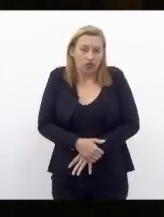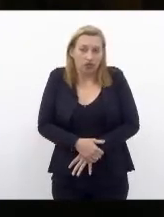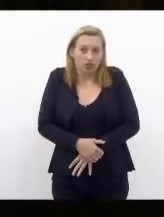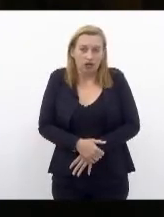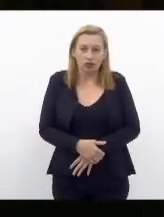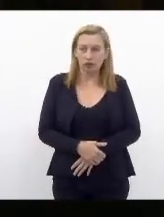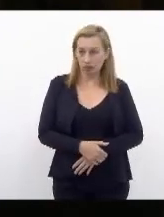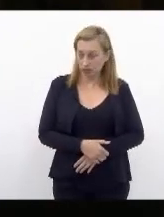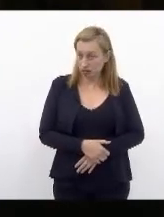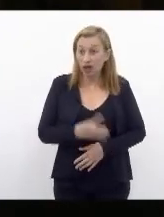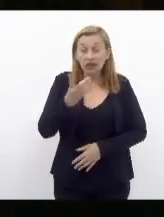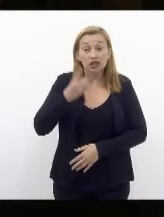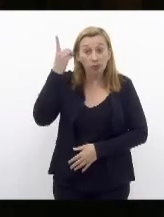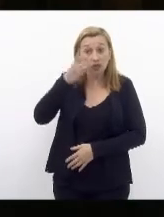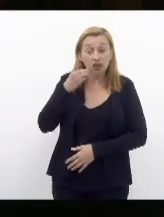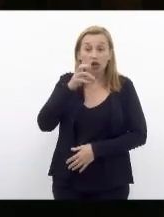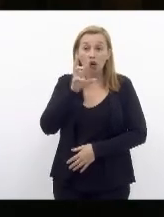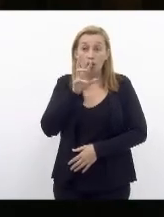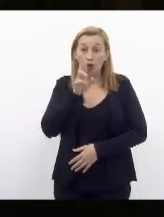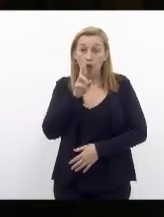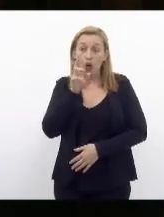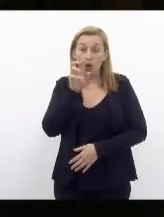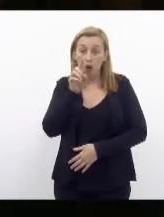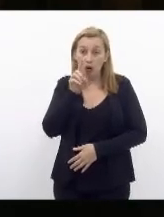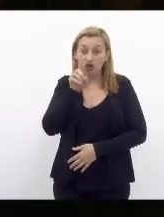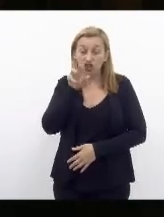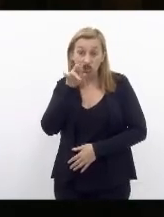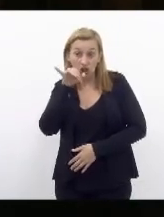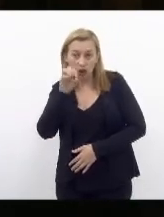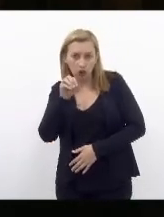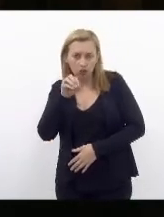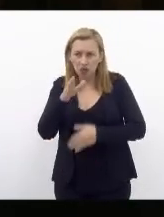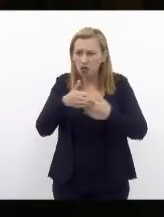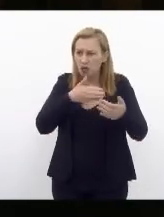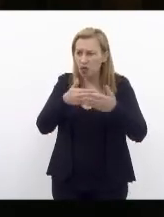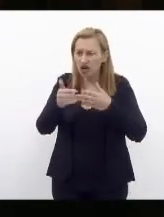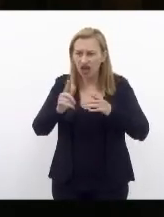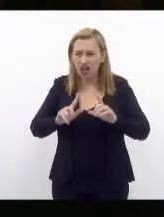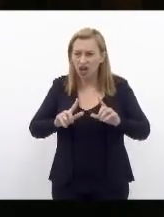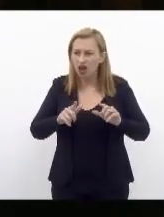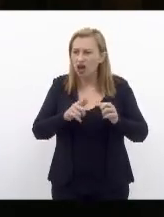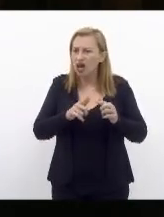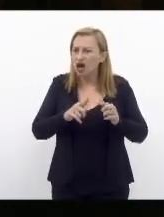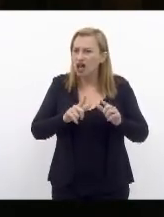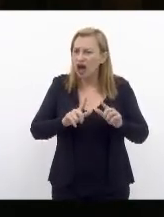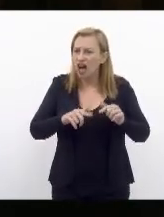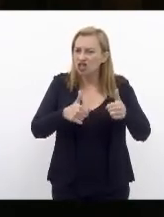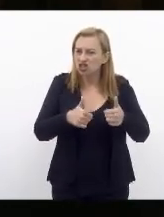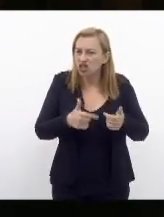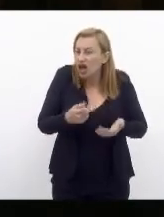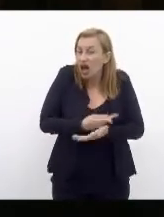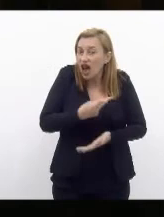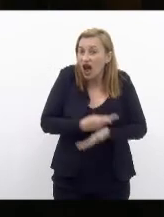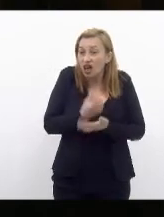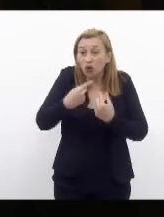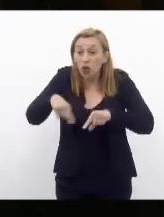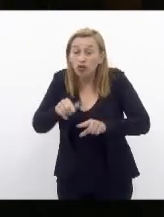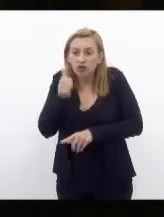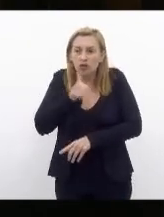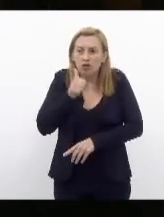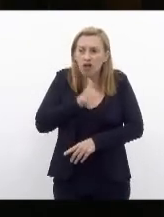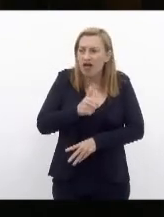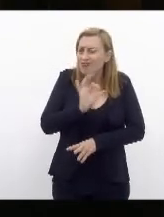do deputado Rodrigo Bacelar qualquer ataque a mulher nenhuma. Não vi qualquer desonra a